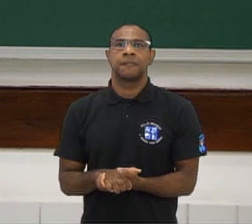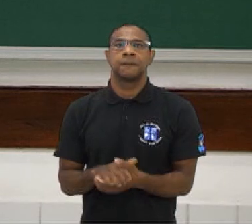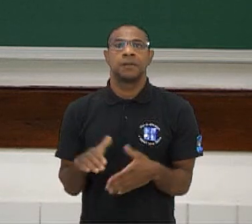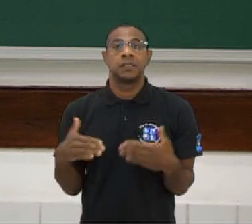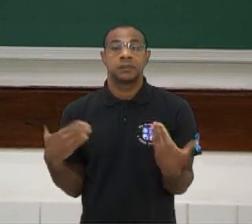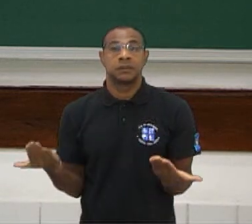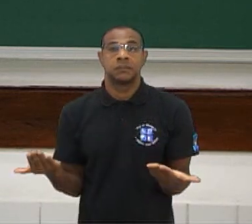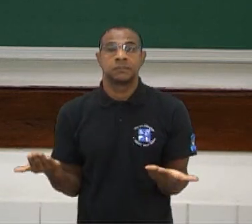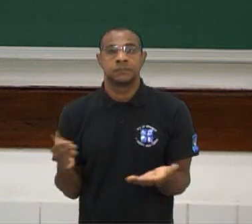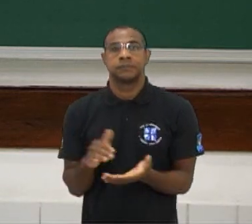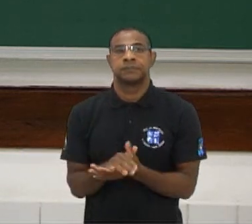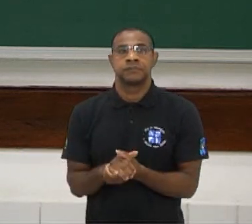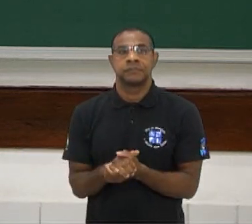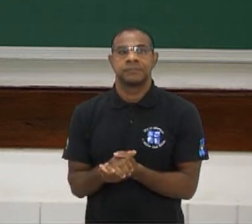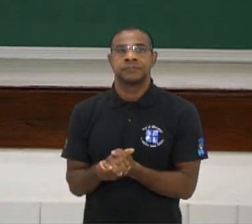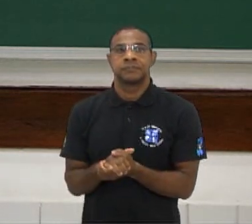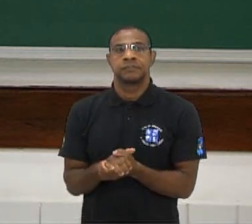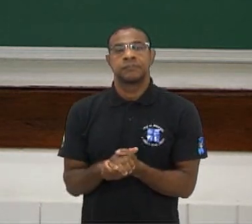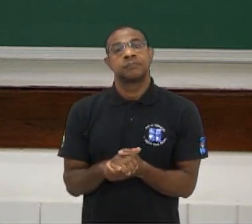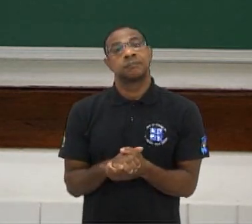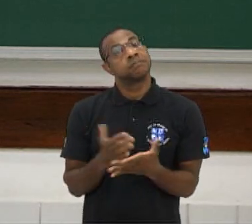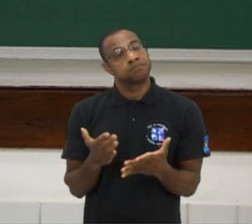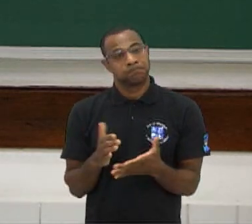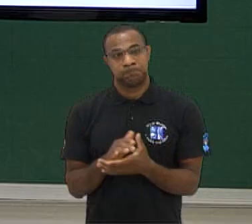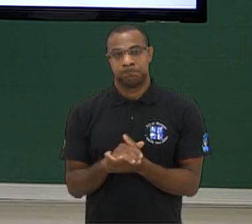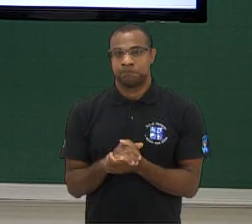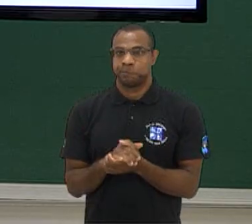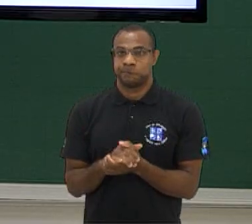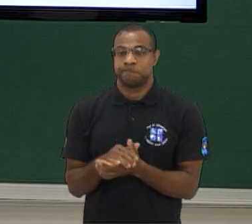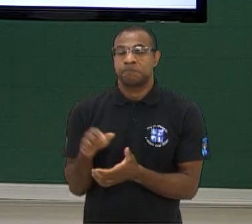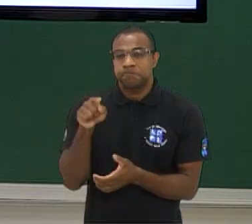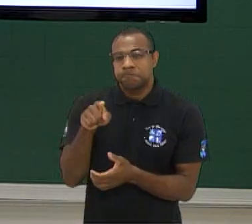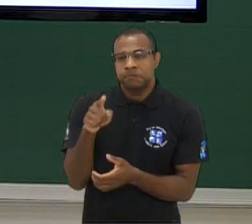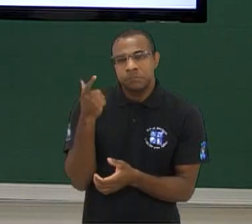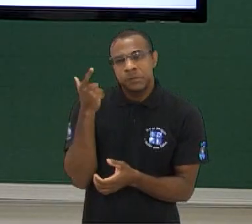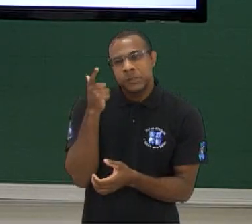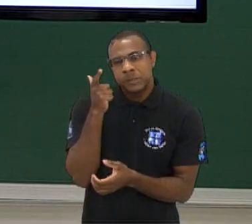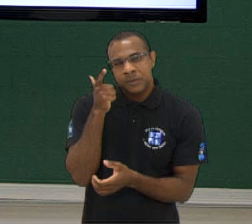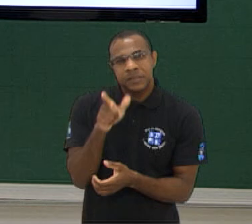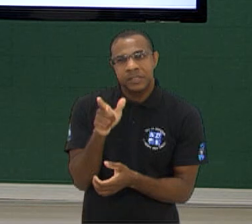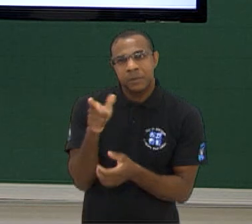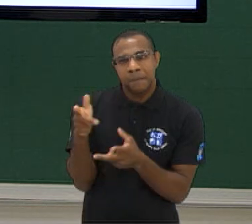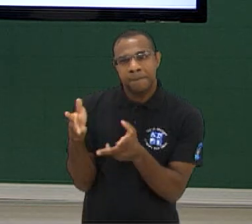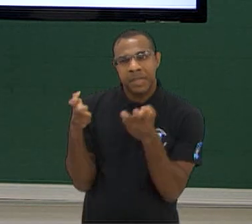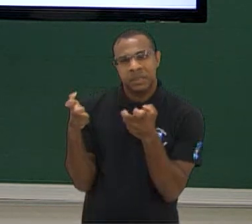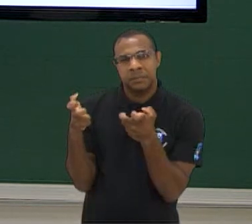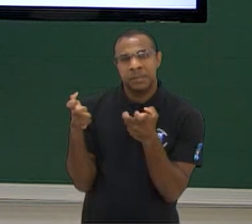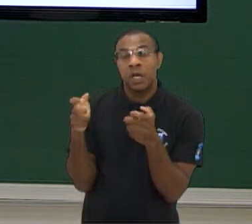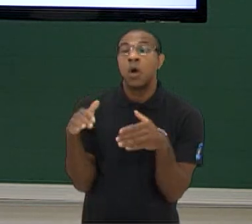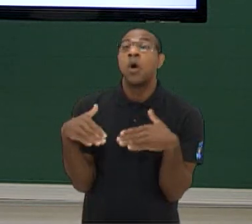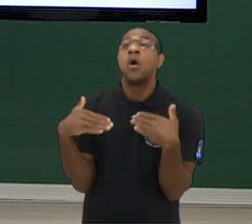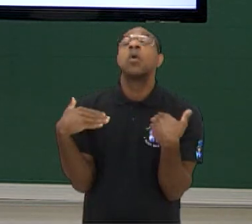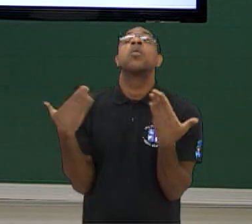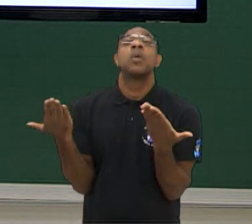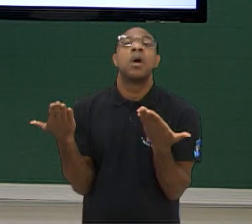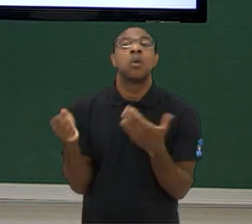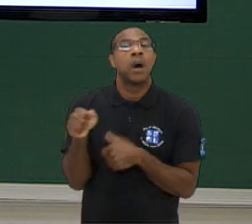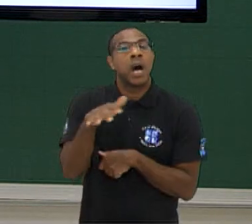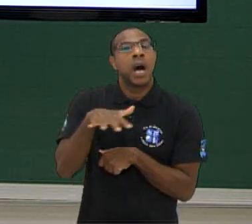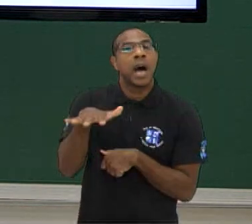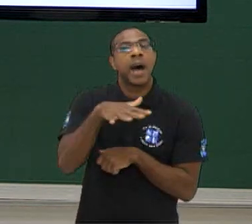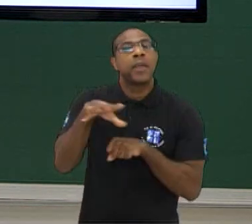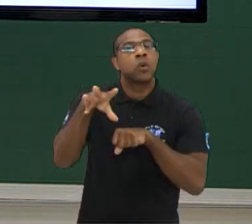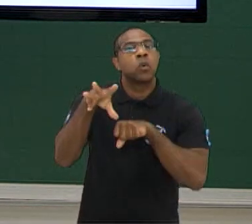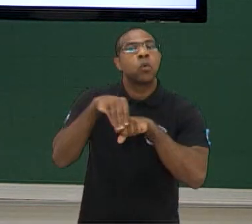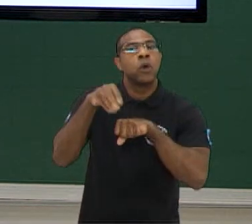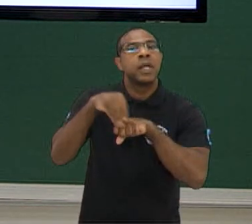Então, será que você conseguiu perceber qual é a área de